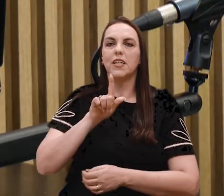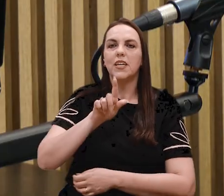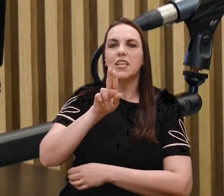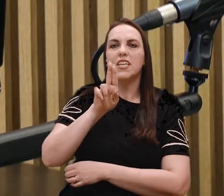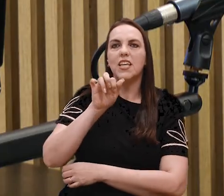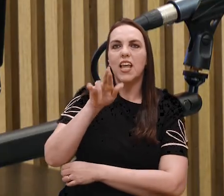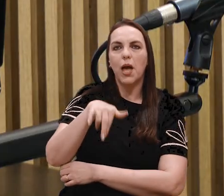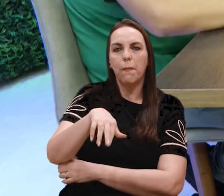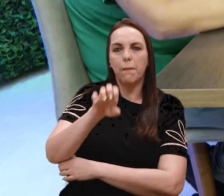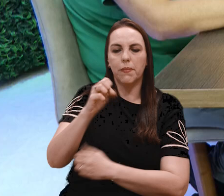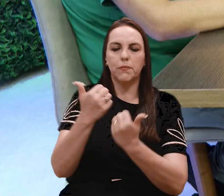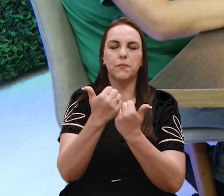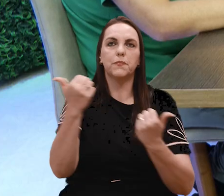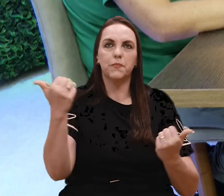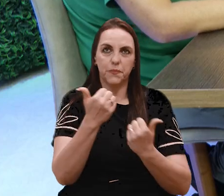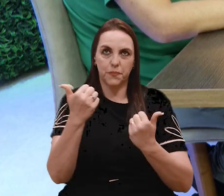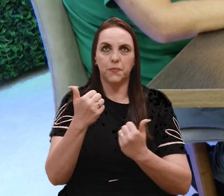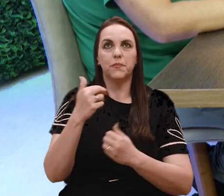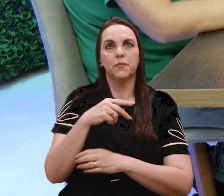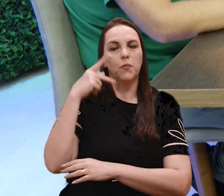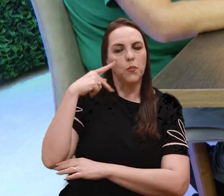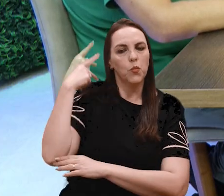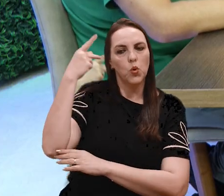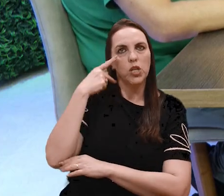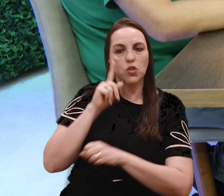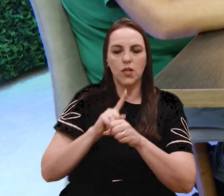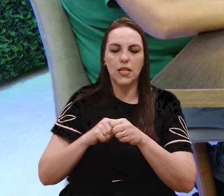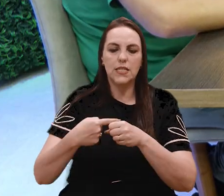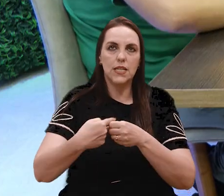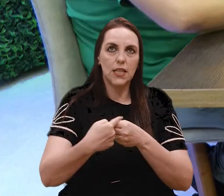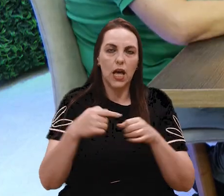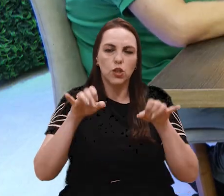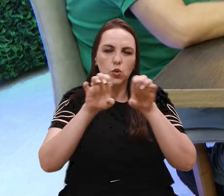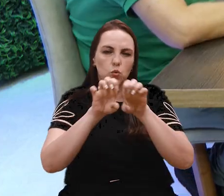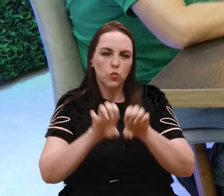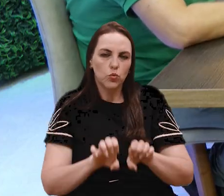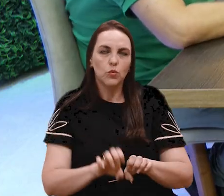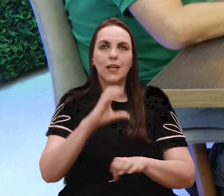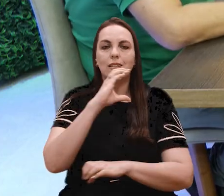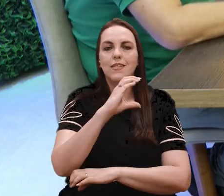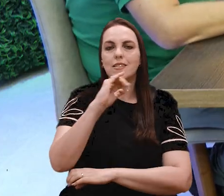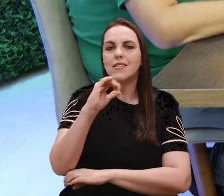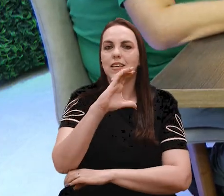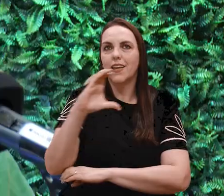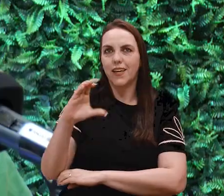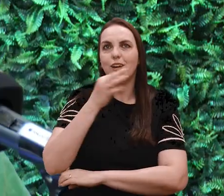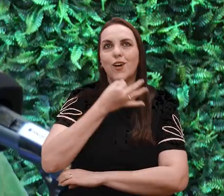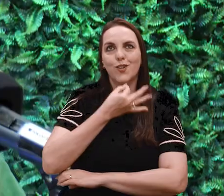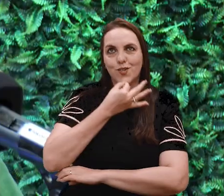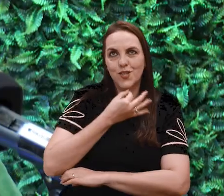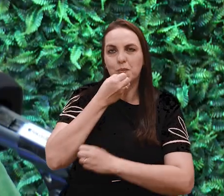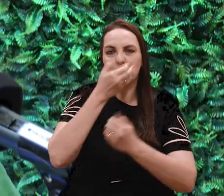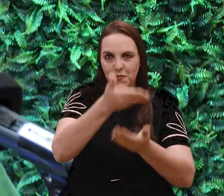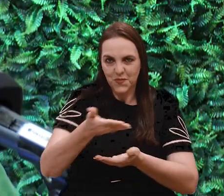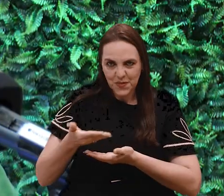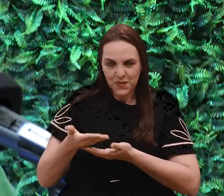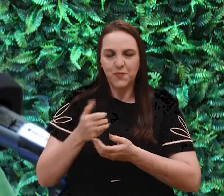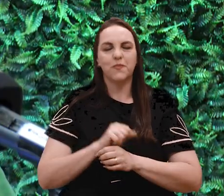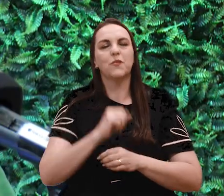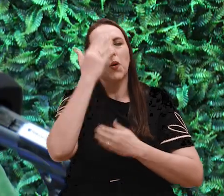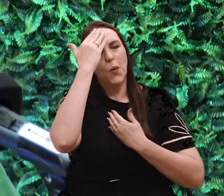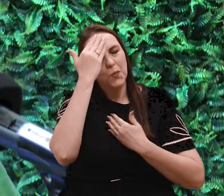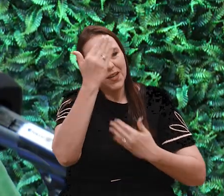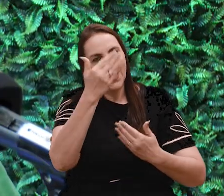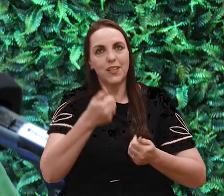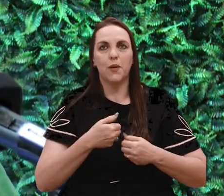da Diretoria de Política Urbana e Infraestrutura da SIC Caxias. Guilherme, seja bem-vindo. Obrigado, Fábio. Obrigado pelo